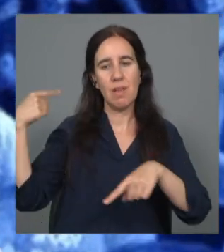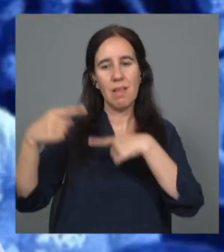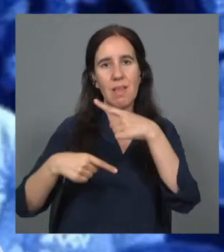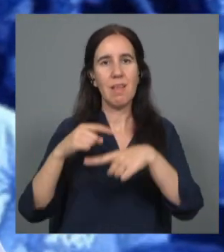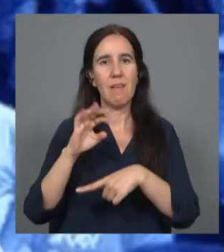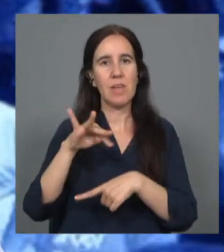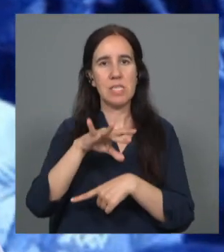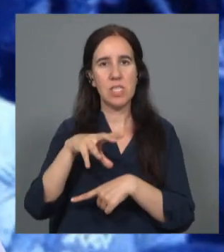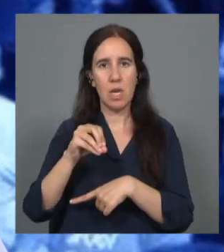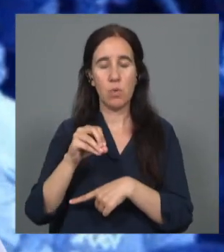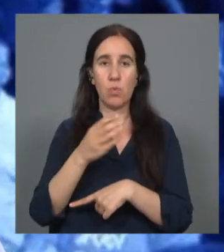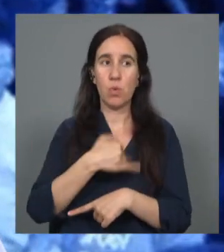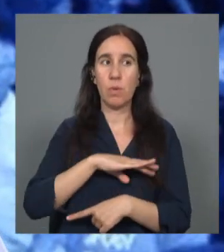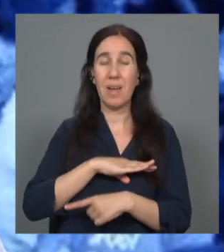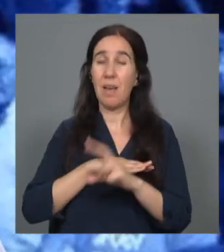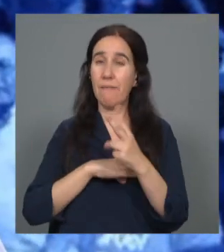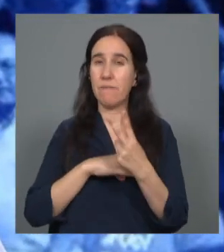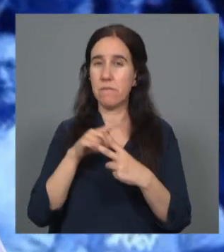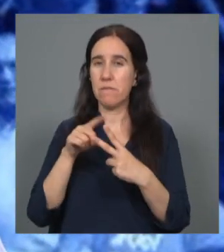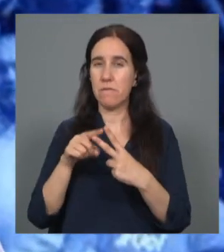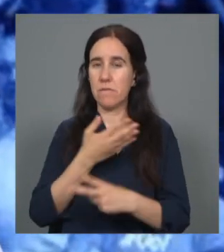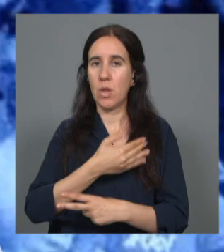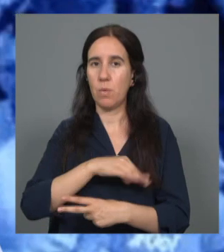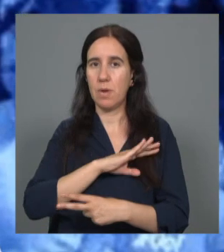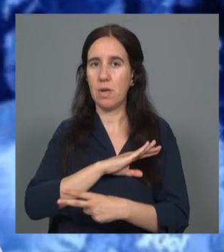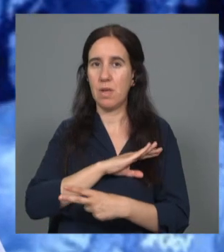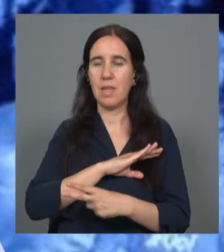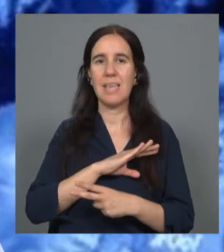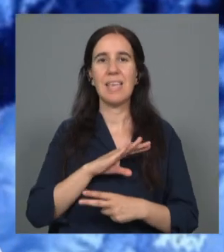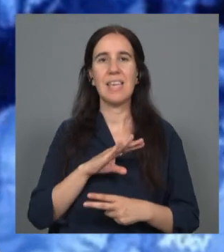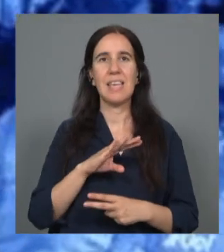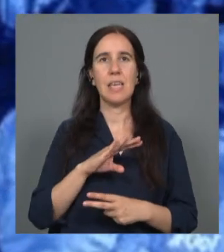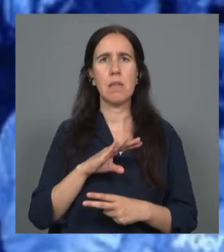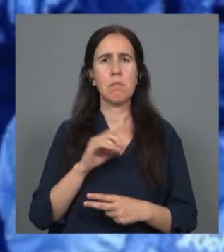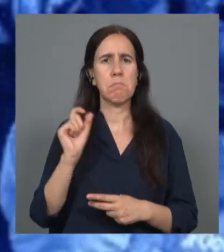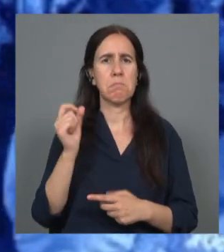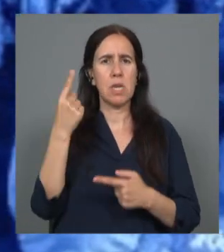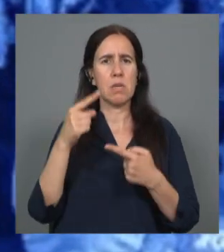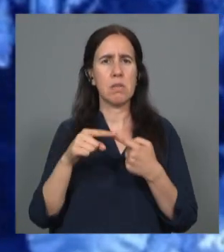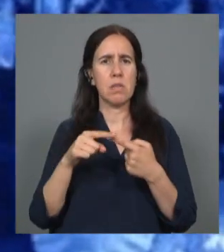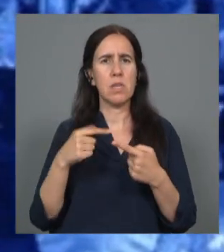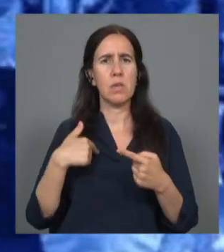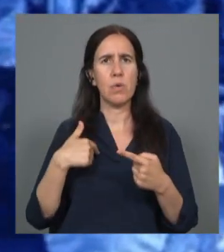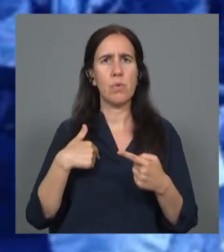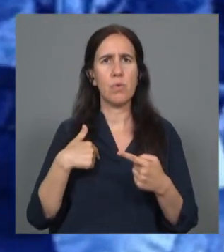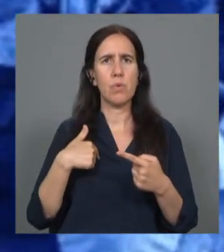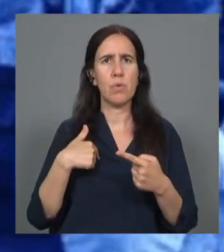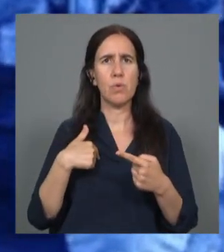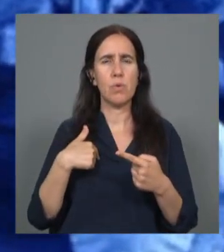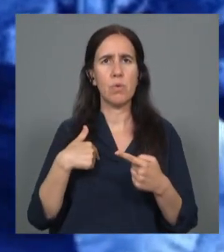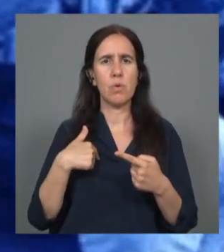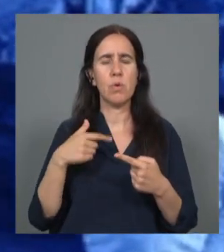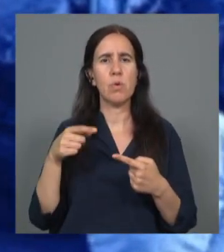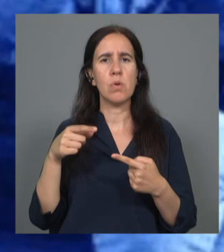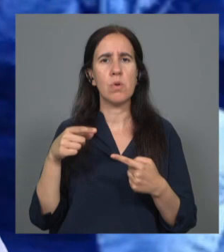Coimbra, aliás há duas em Coimbra, e inicialmente eu até me cruzava mais com